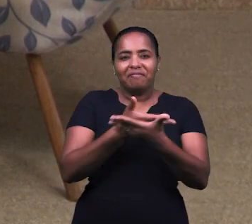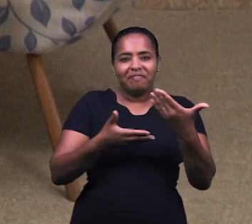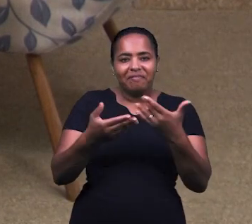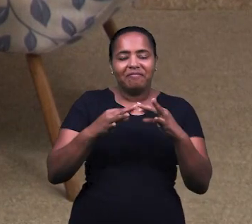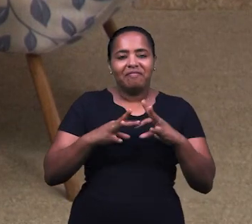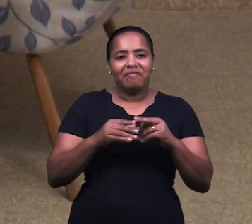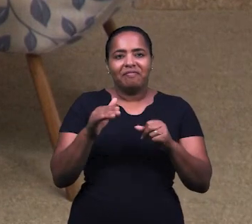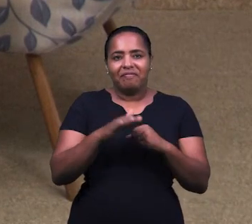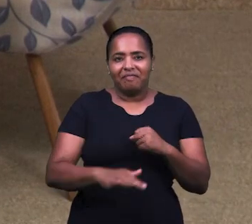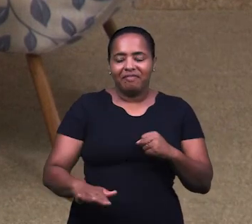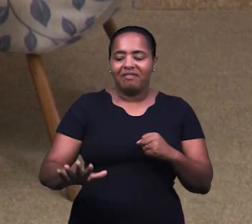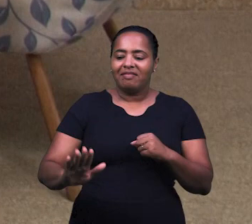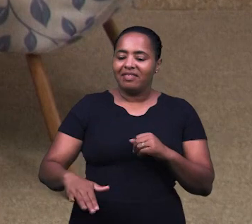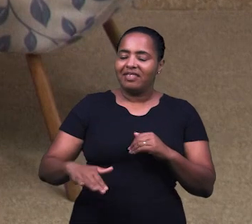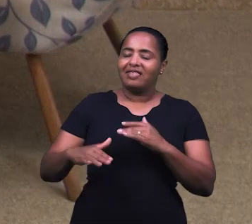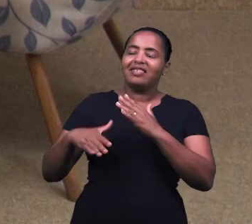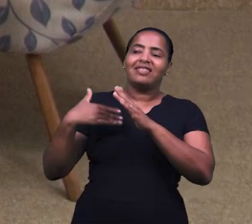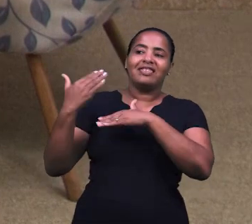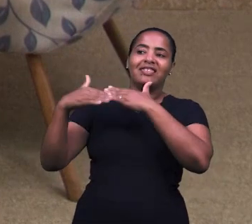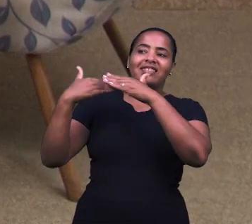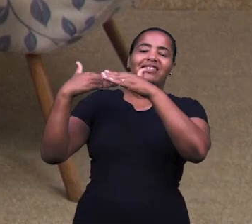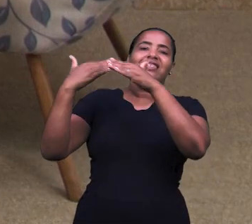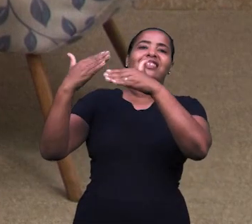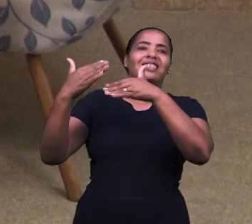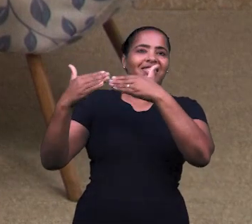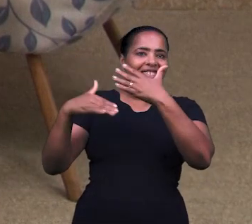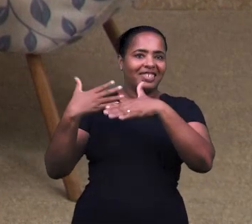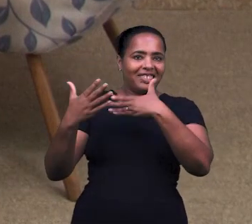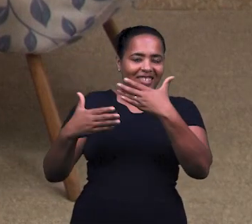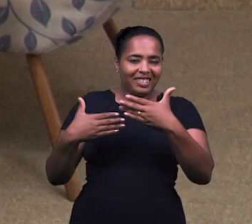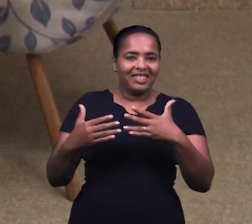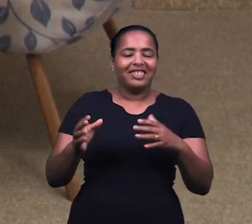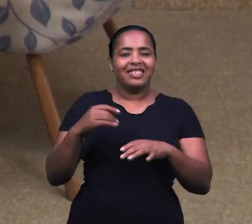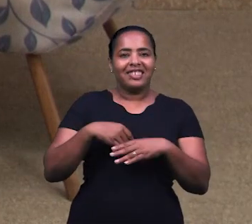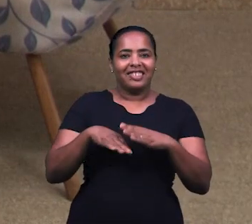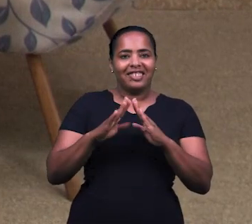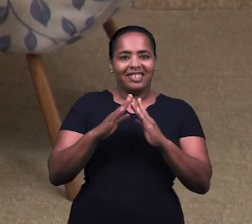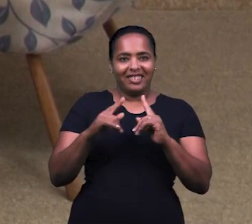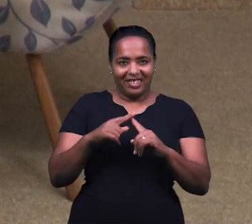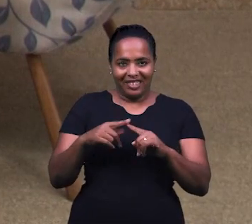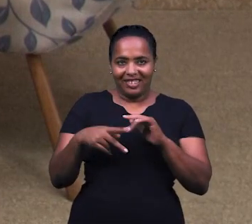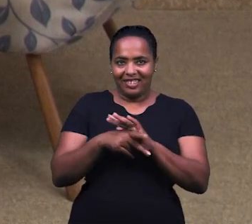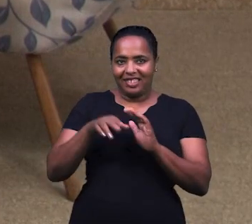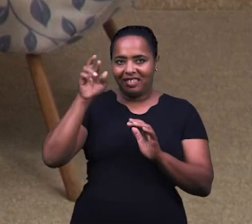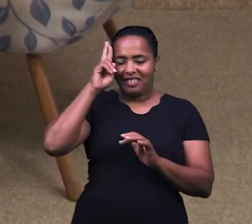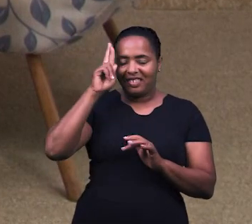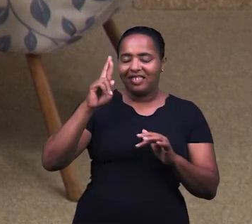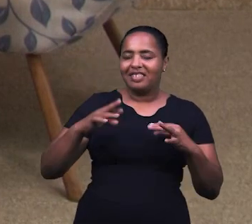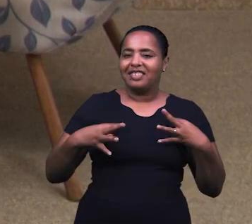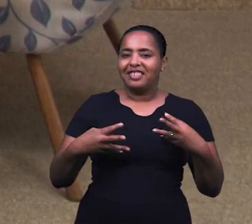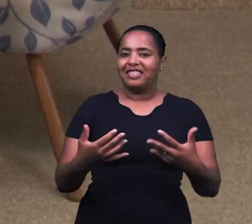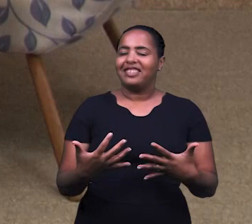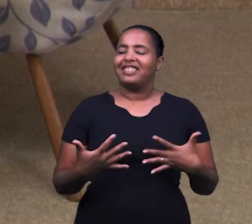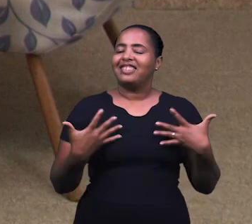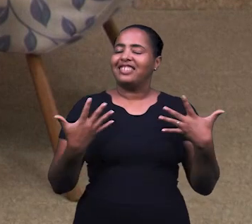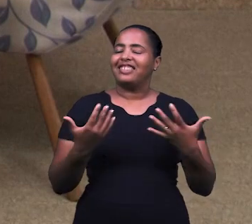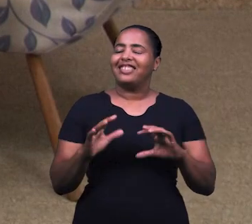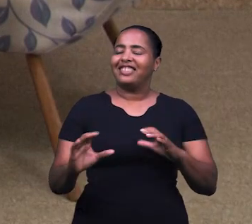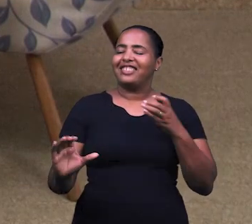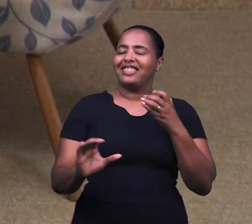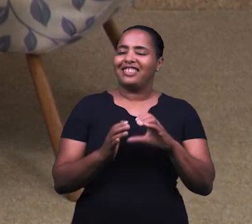todas as nossas crianças. E o crescimento delas, Sim. como tem sido na casa do Senhor, ali com toda